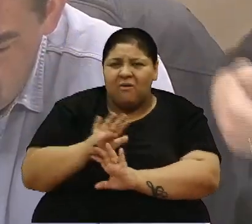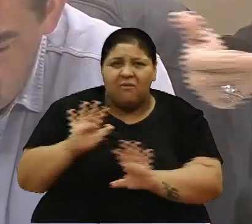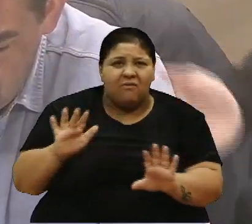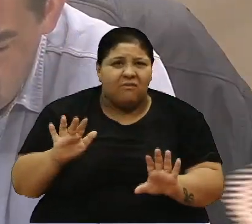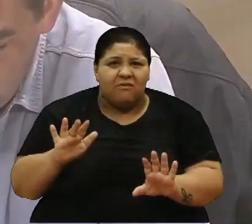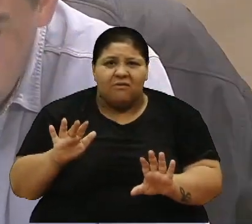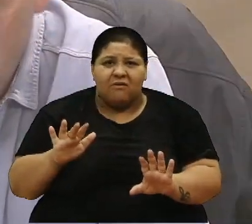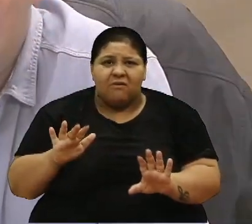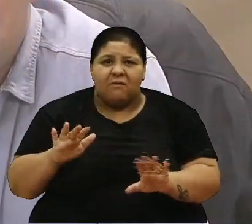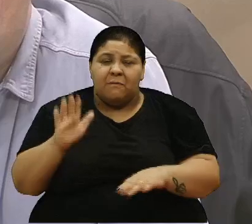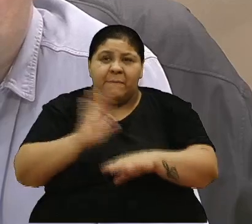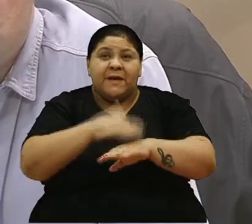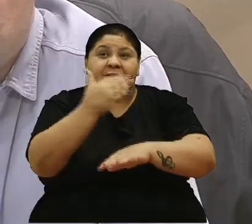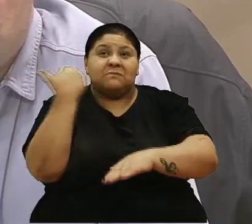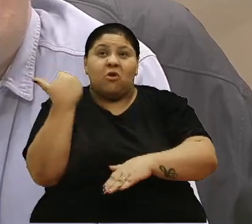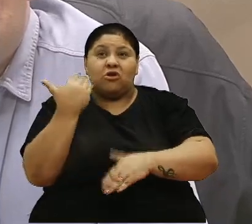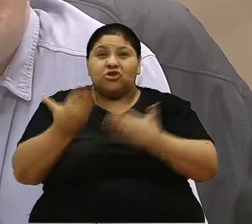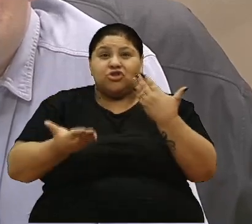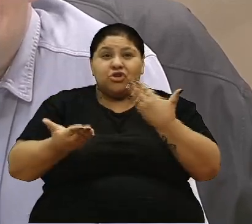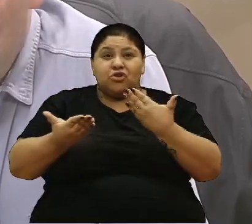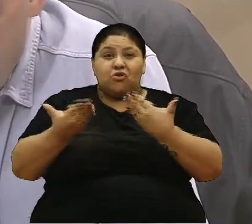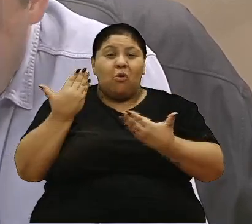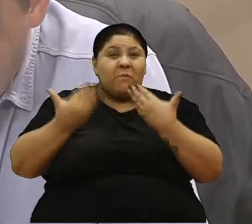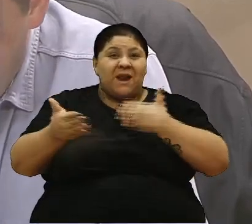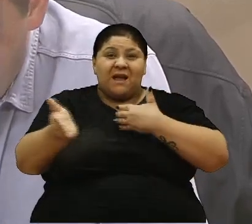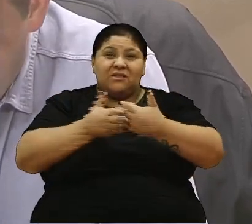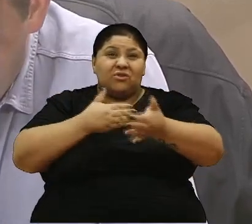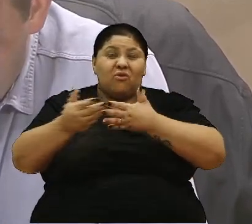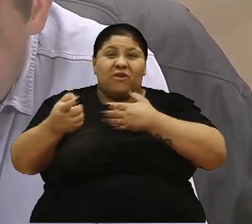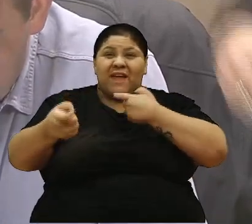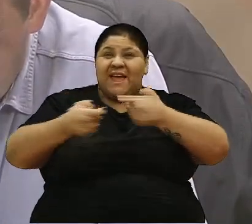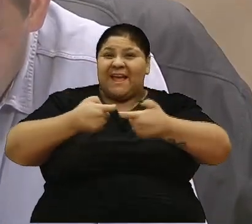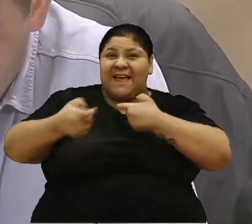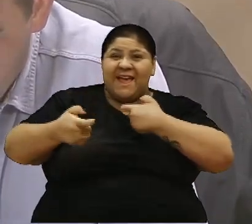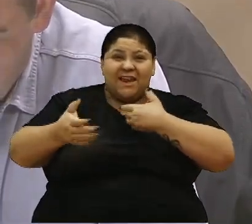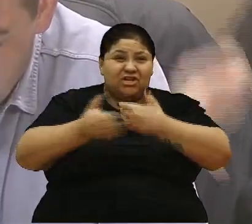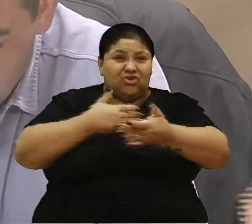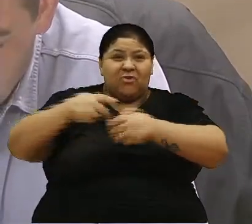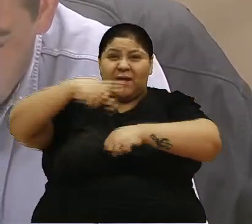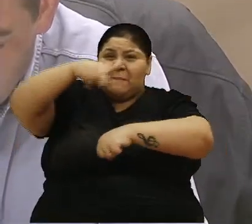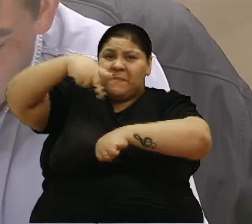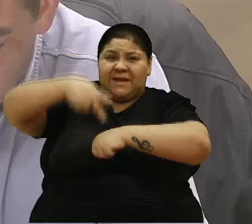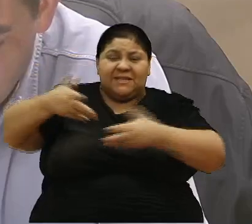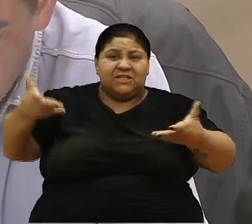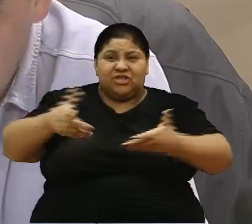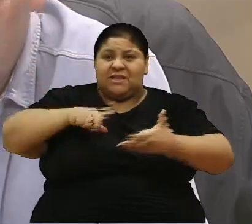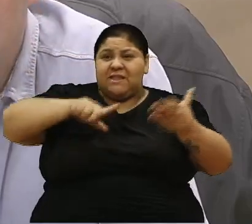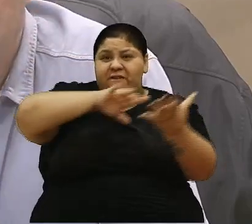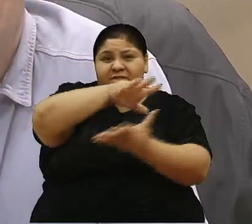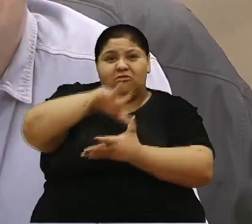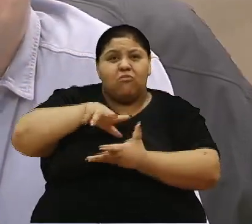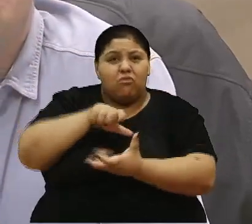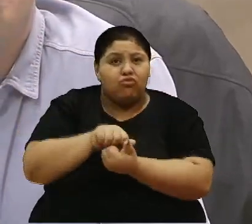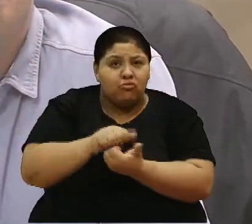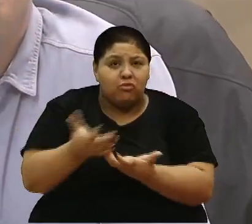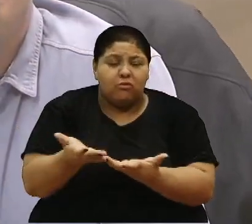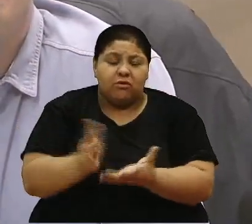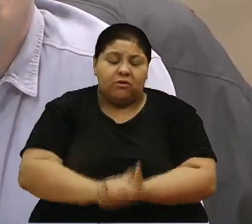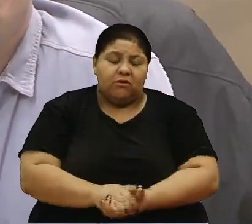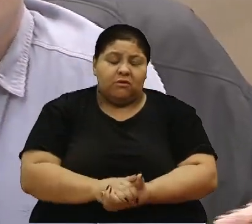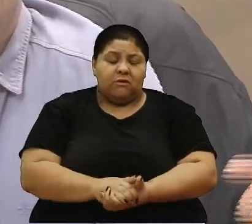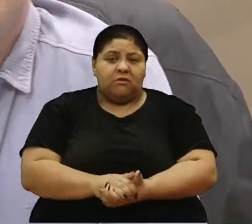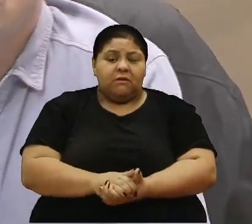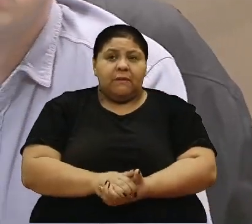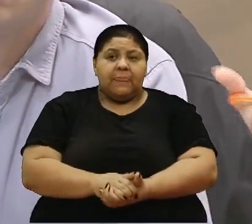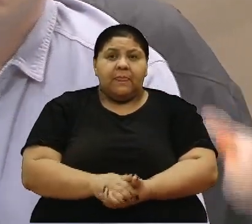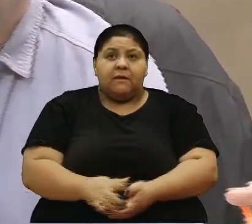Guerra de Ucrânia, de Rússia, de Afeganistão, qualquer guerra que já teve no mundo, né? Então, aqui, a gente